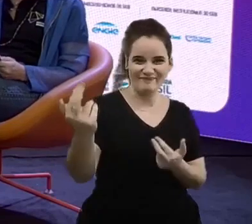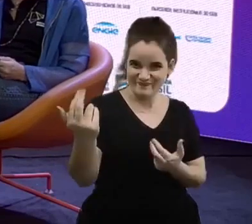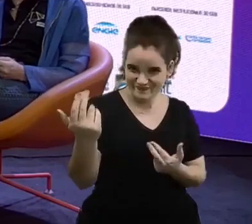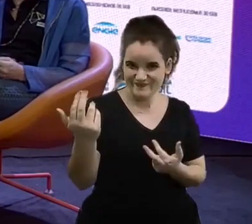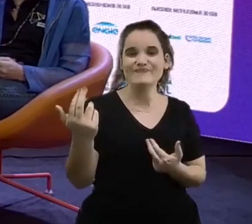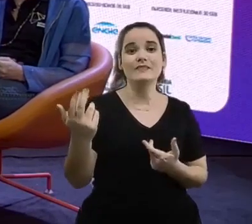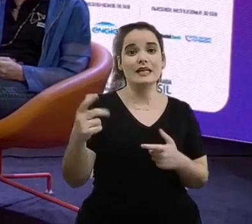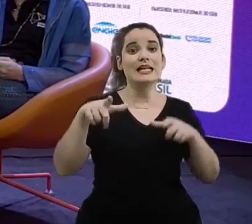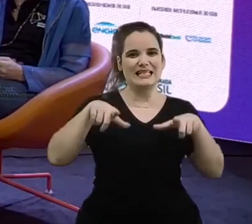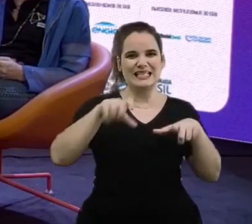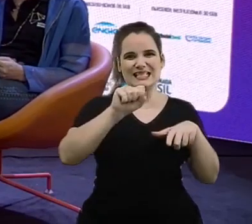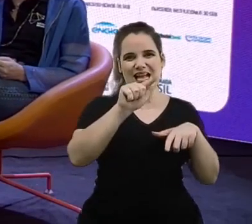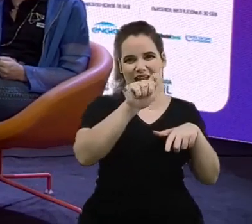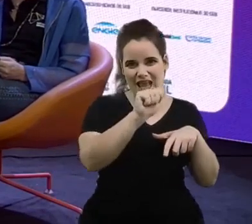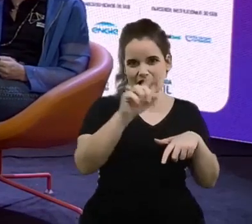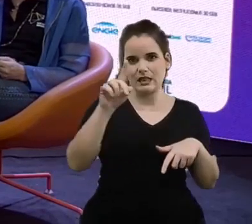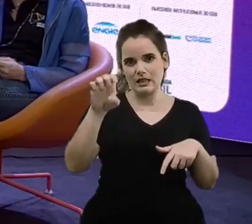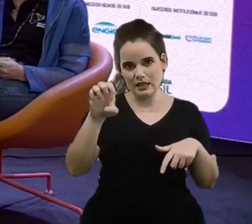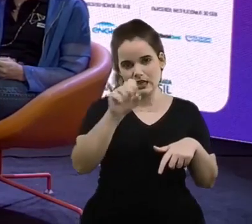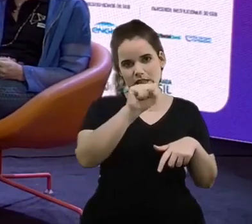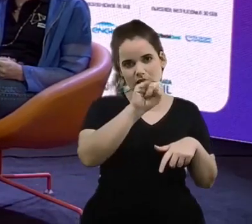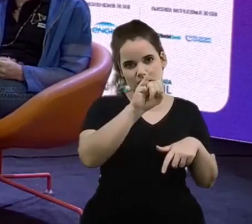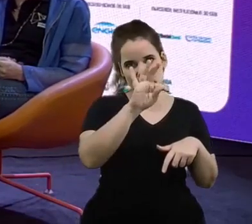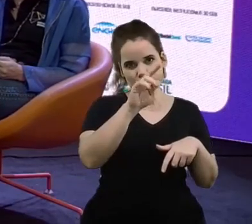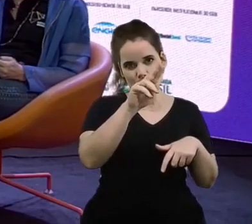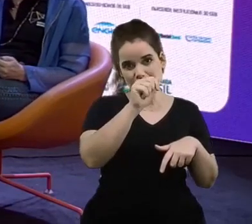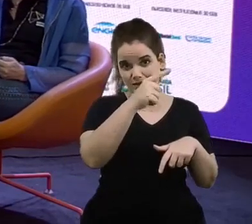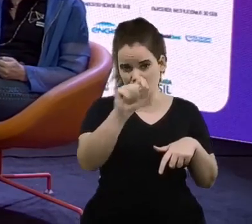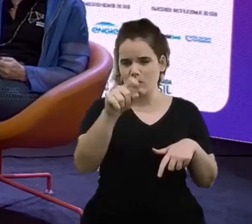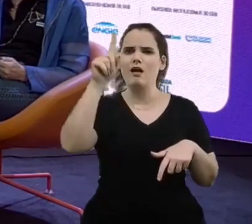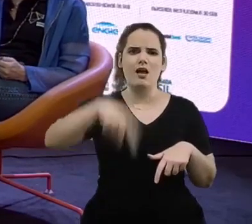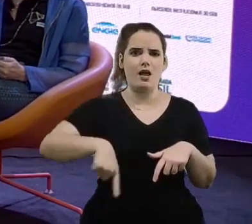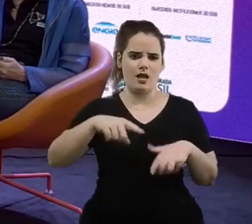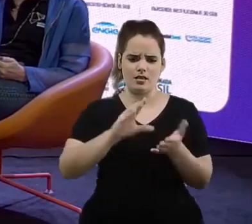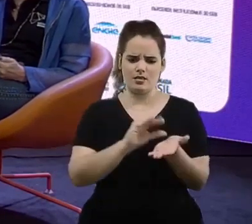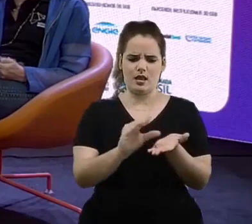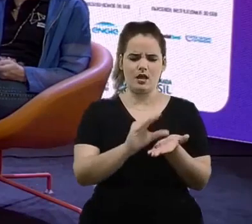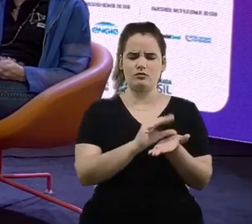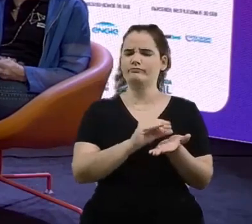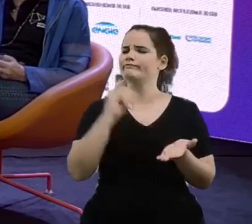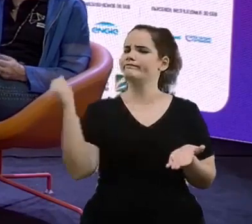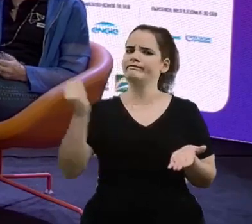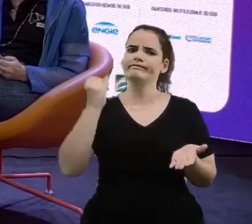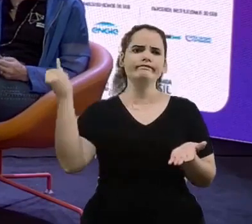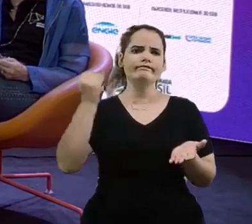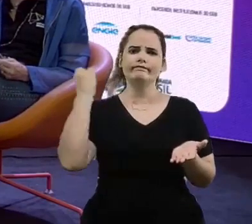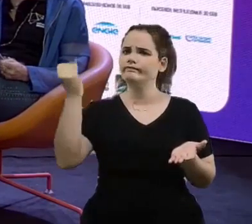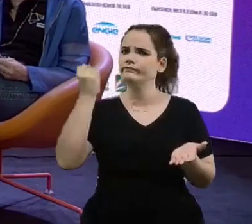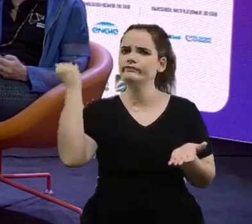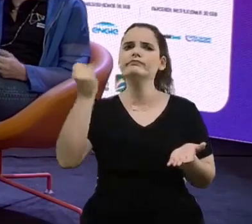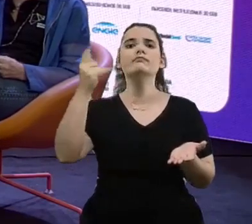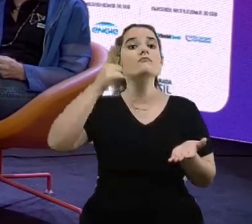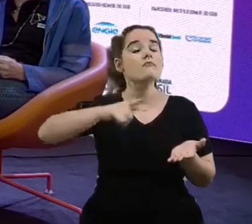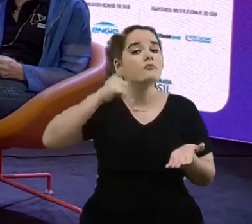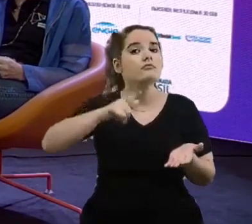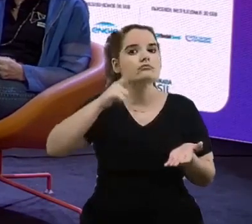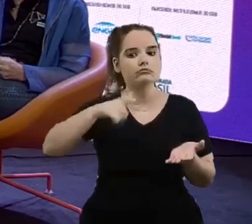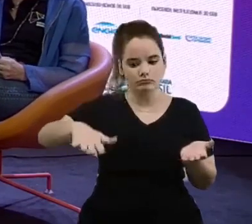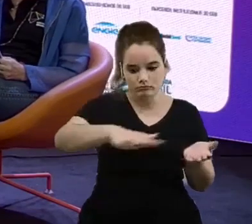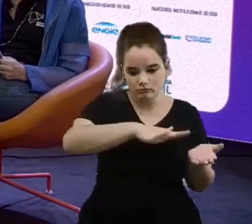situação é um produto de dados muito importante, que ele vem a trazer para o mesmo ambiente tudo aquilo que você